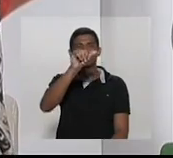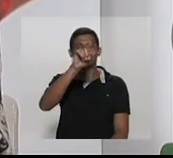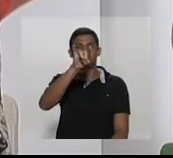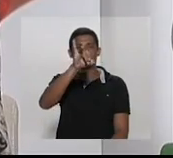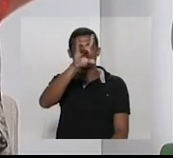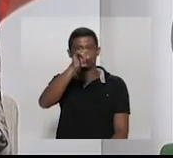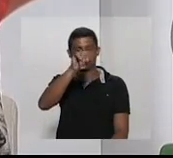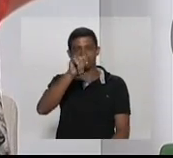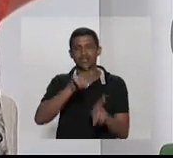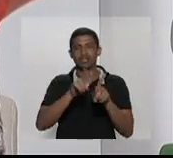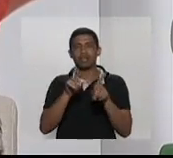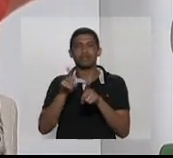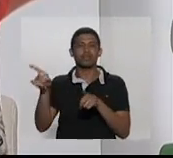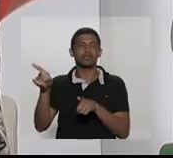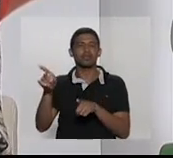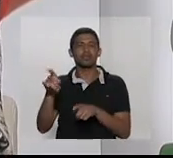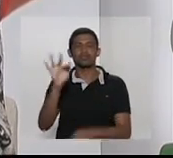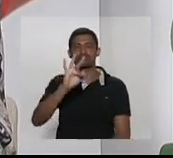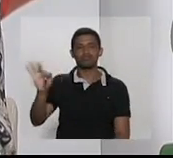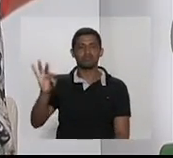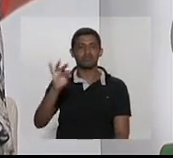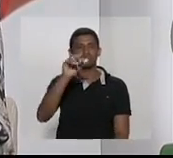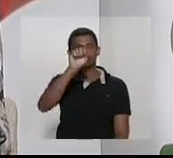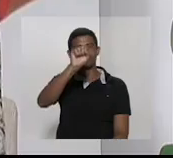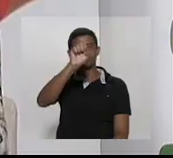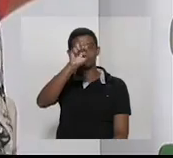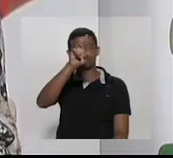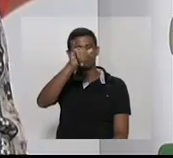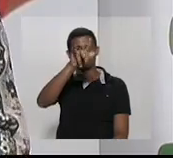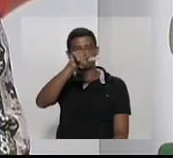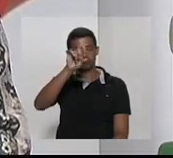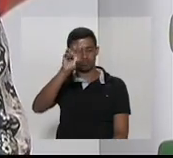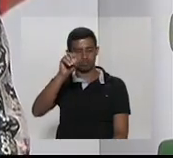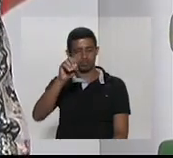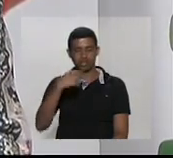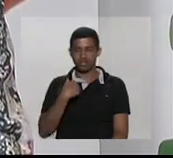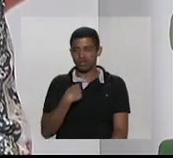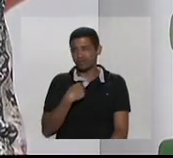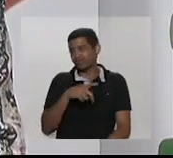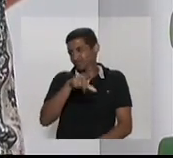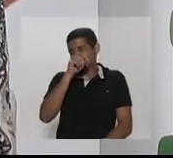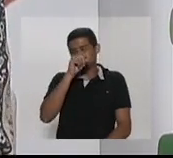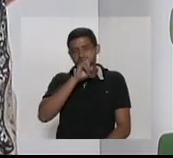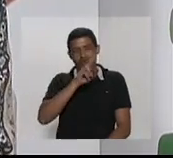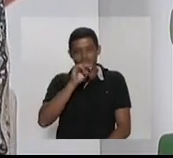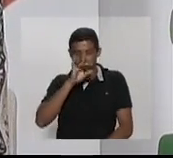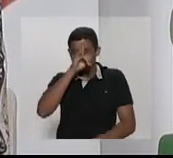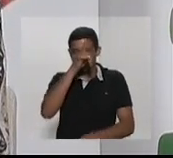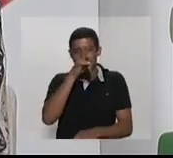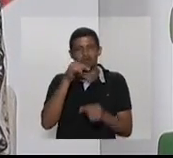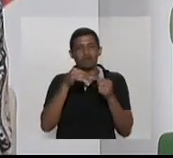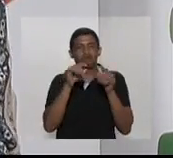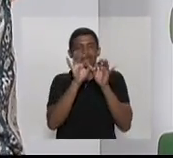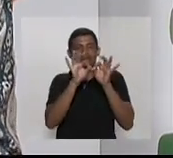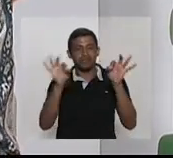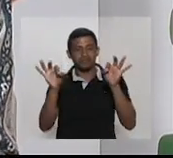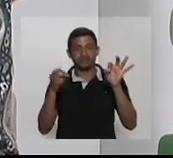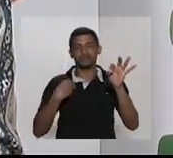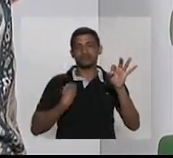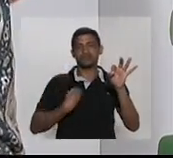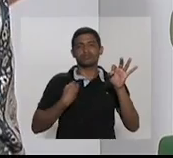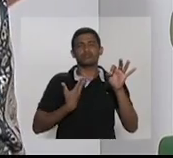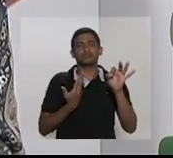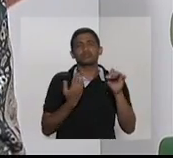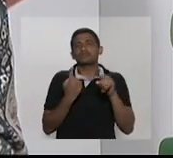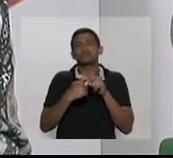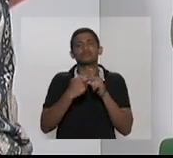por um francês, que é o Serge Bloch. Eu apelidei esse livro carinhosamente como Fio da Vida, porque